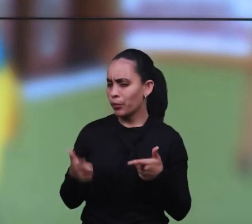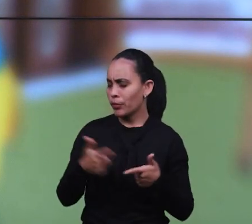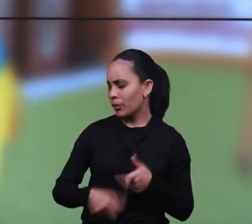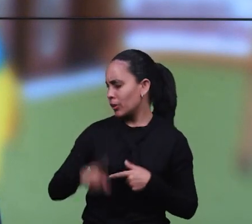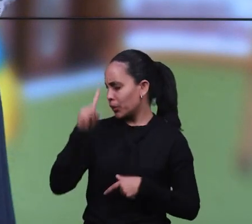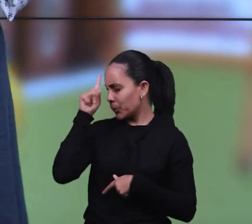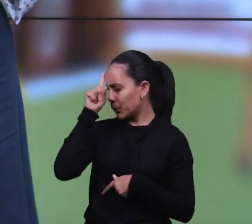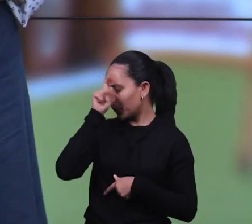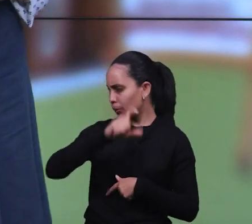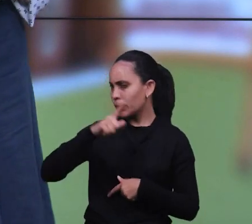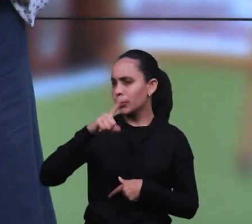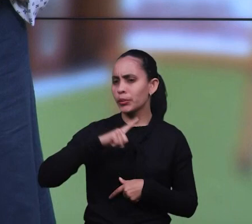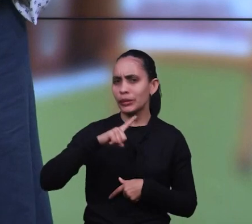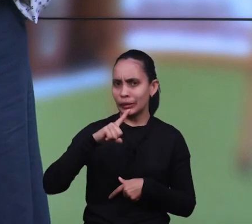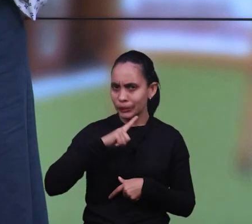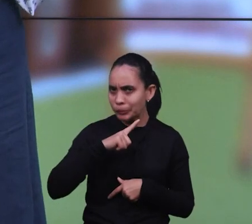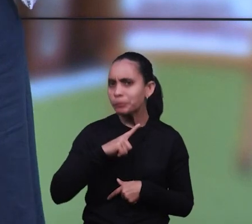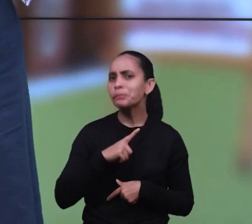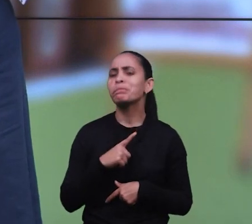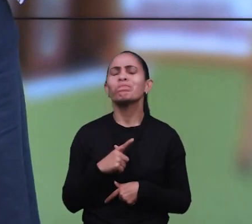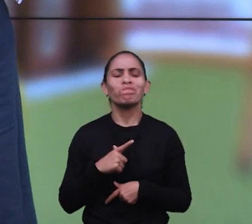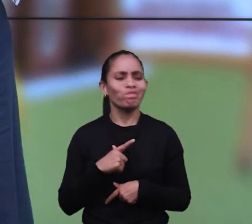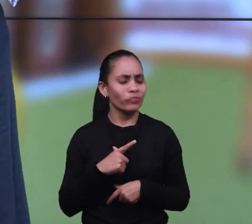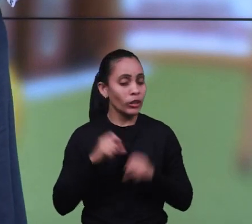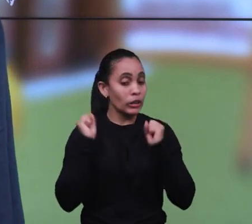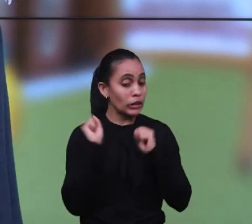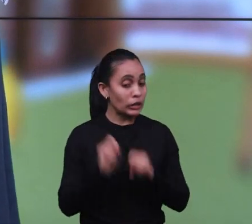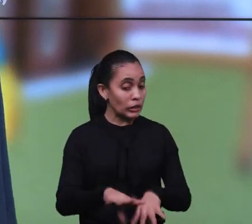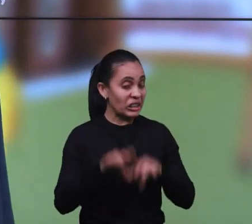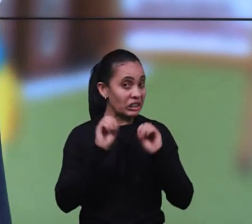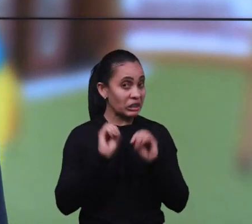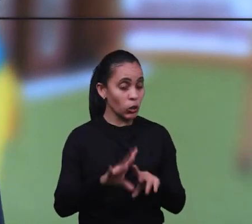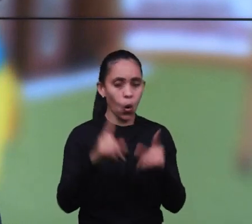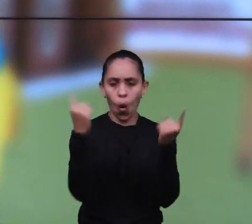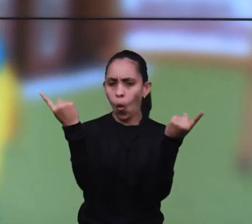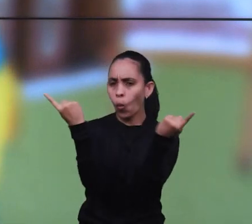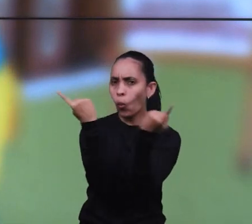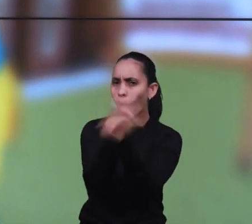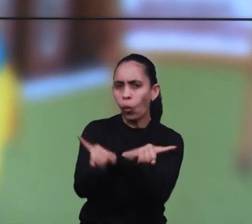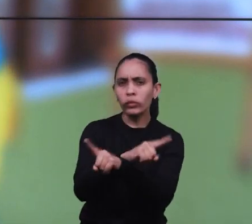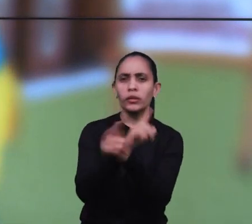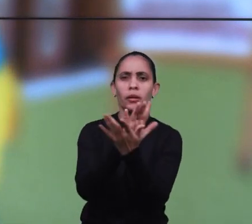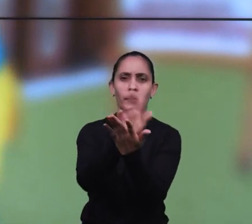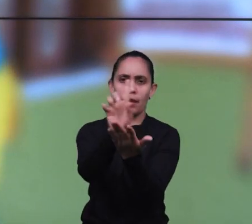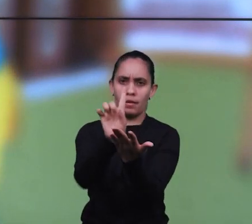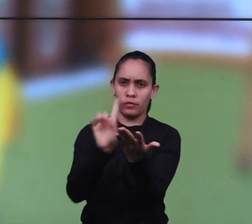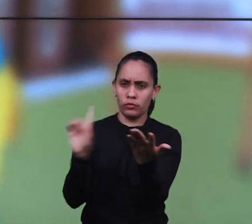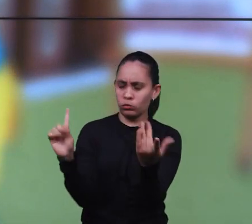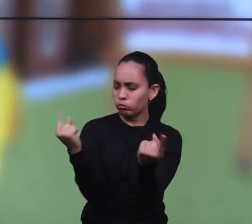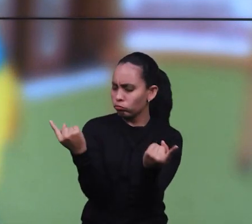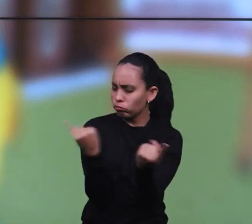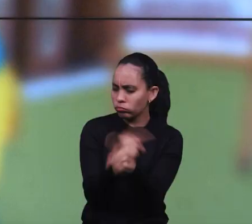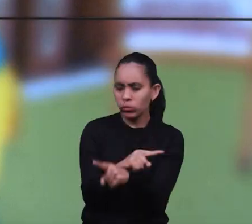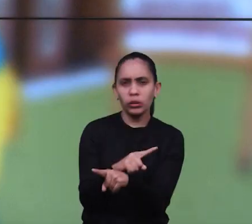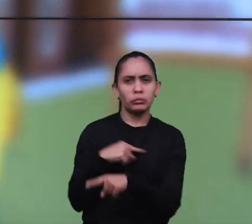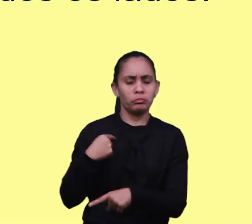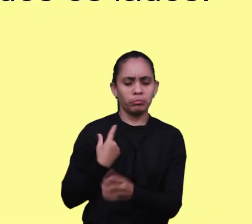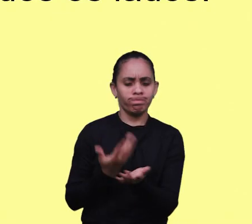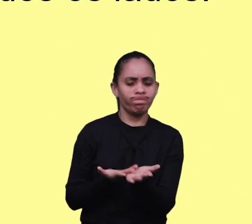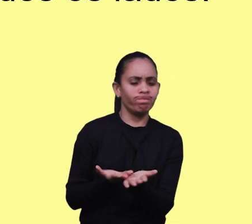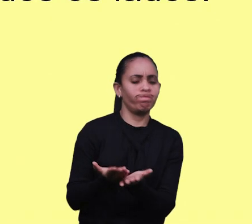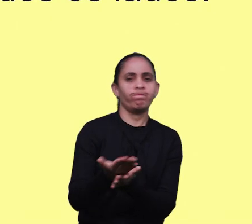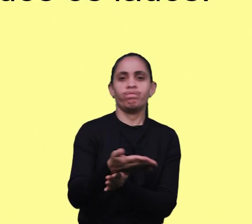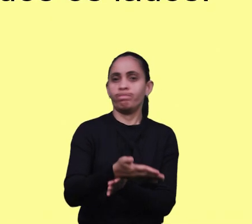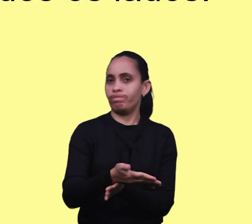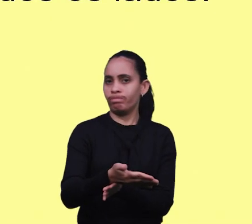lutas, muitas dificuldades, temos tido muitos ensinos que vêm de encontro à palavra do Senhor,